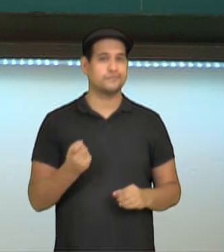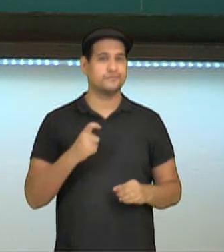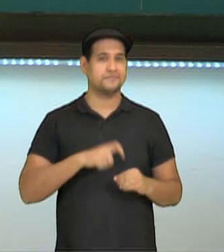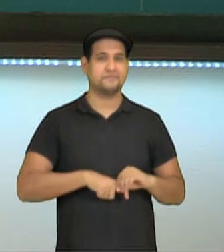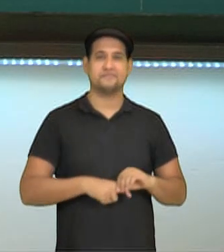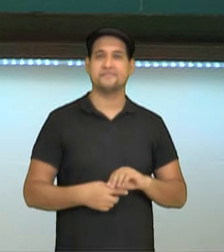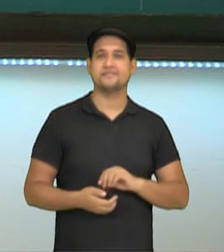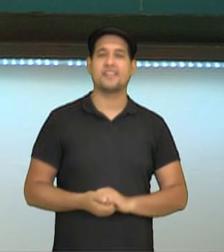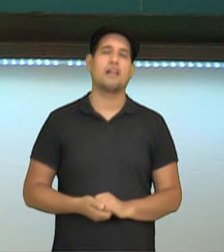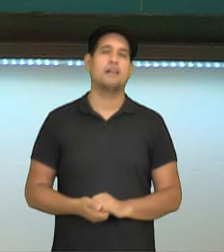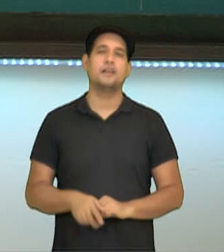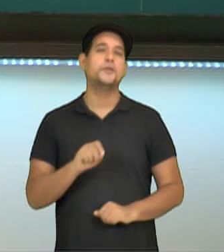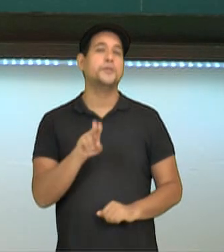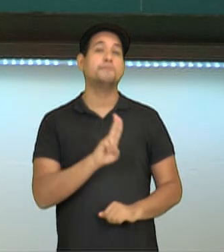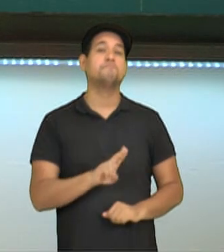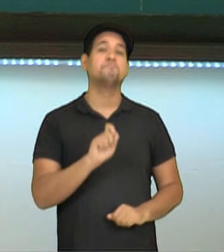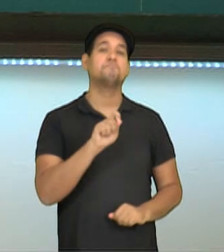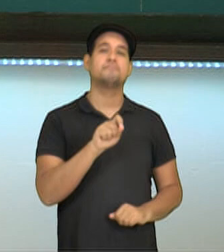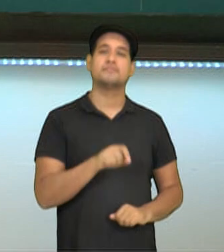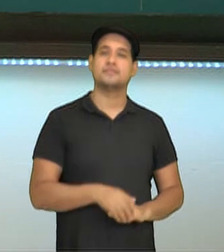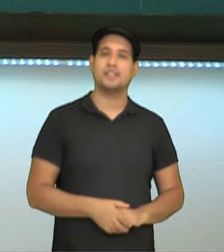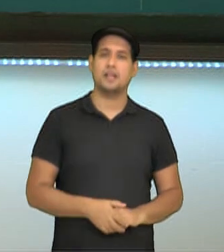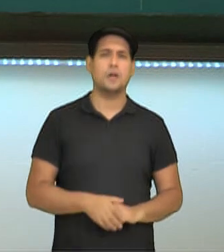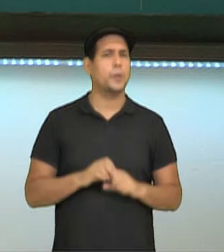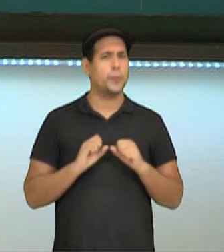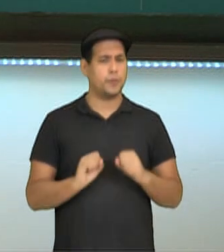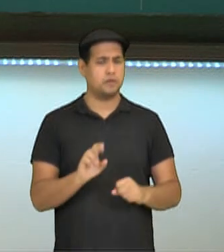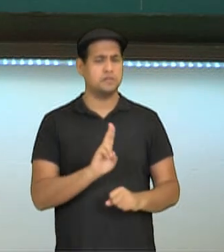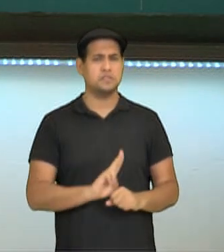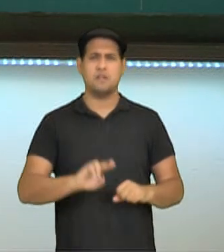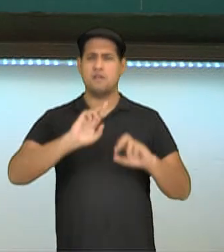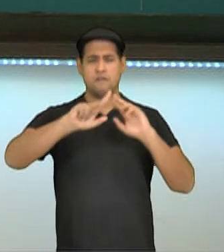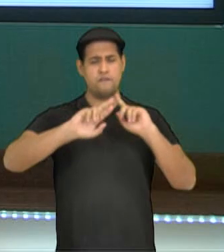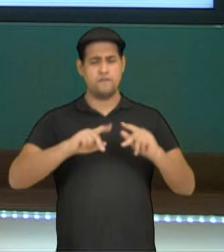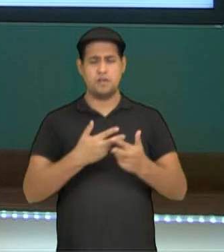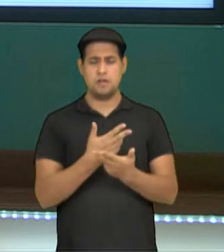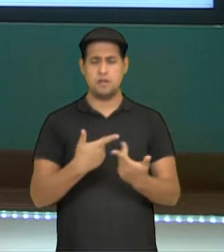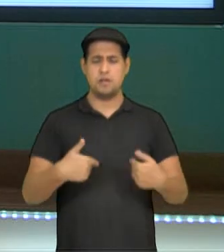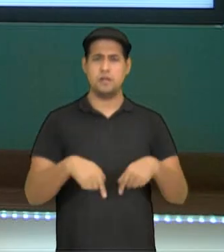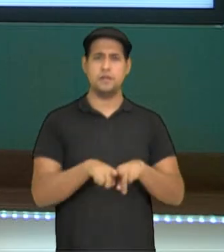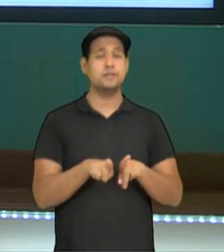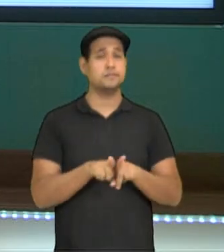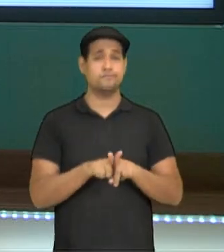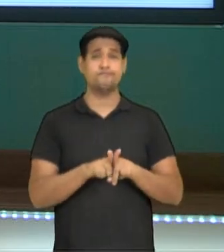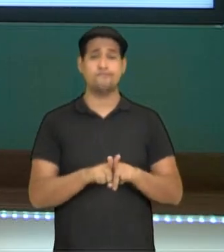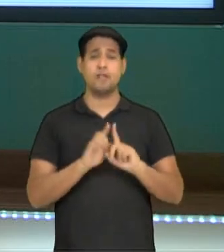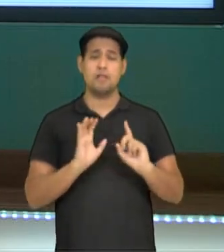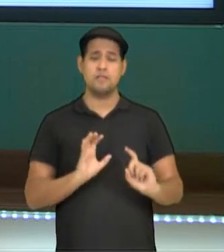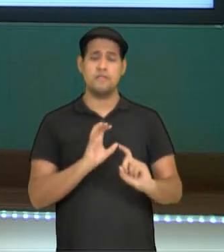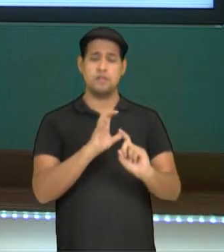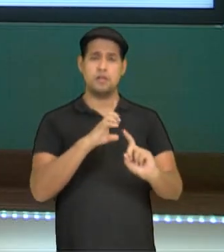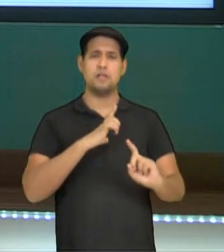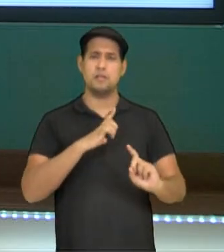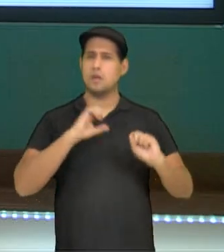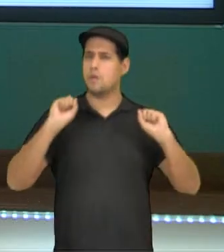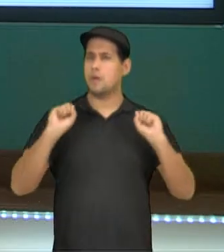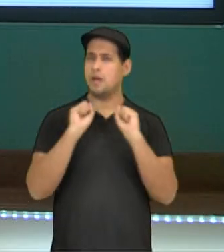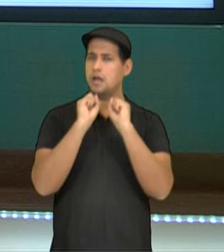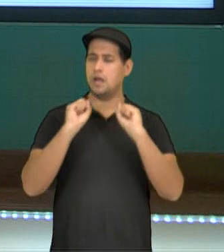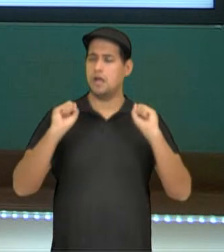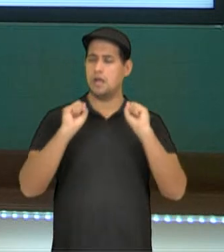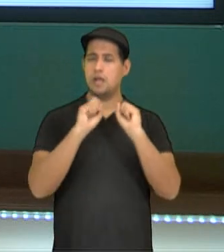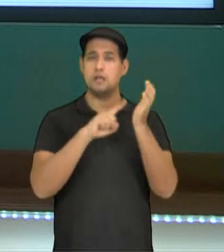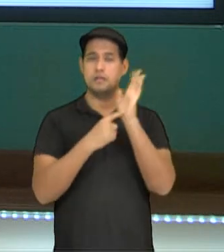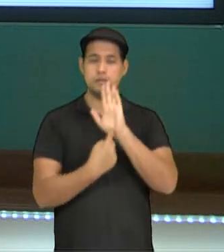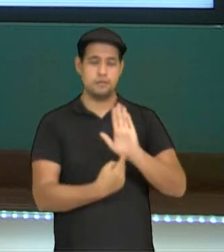voltamos. E o que você colocou aí? Então, a gente pode colocar várias coisas, inclusive essa influência que o atleta ele